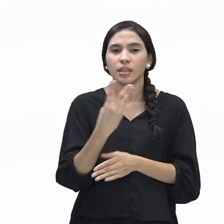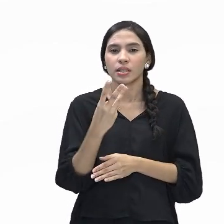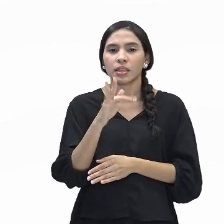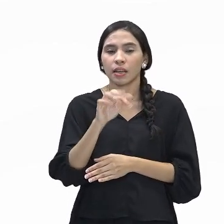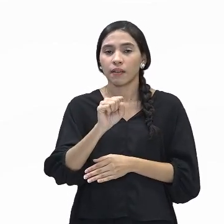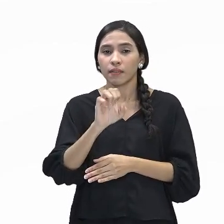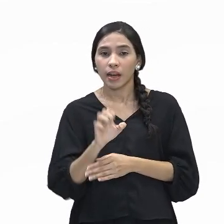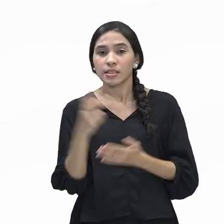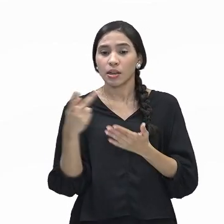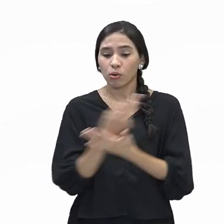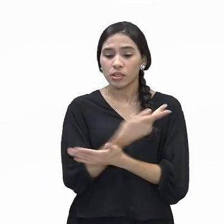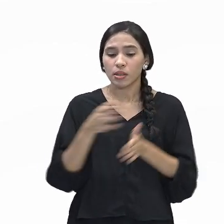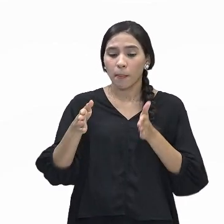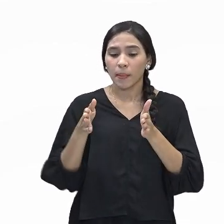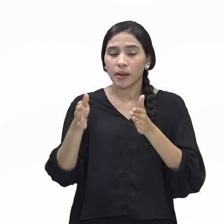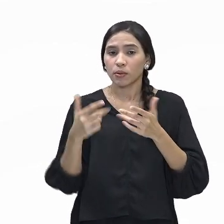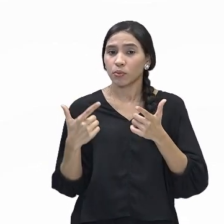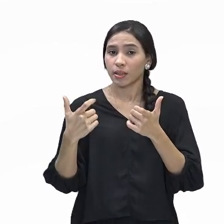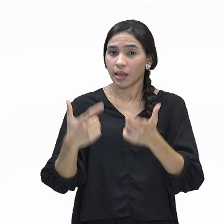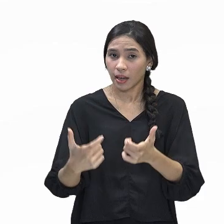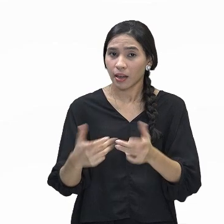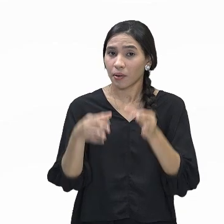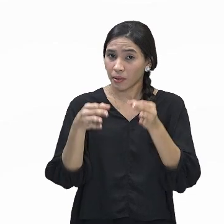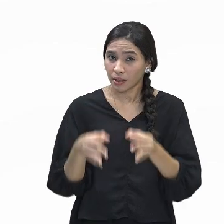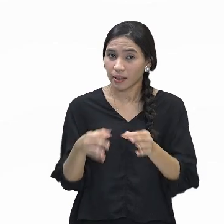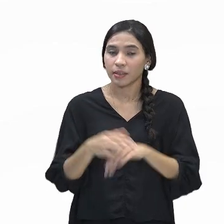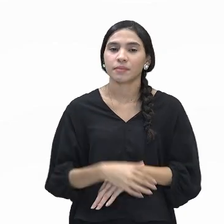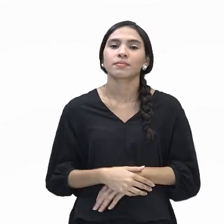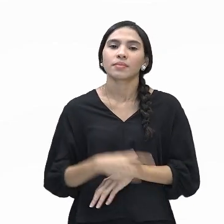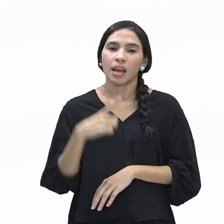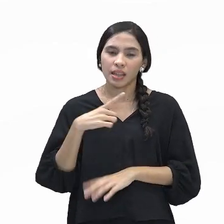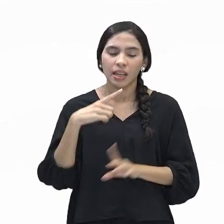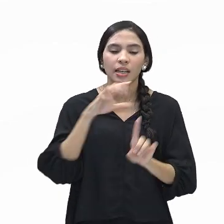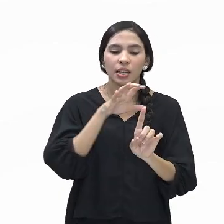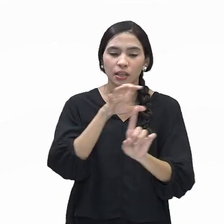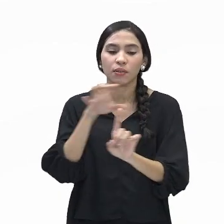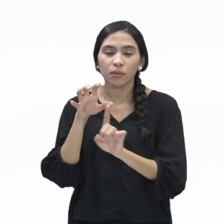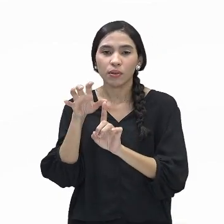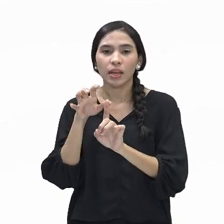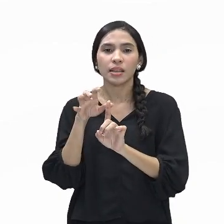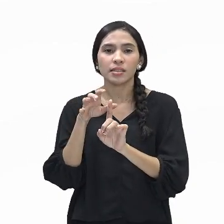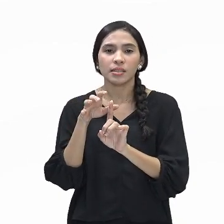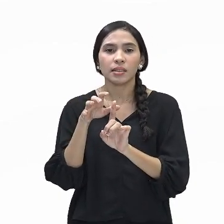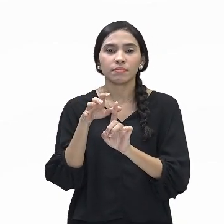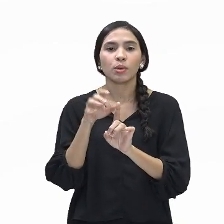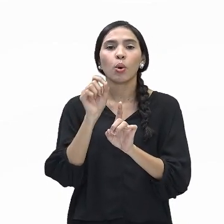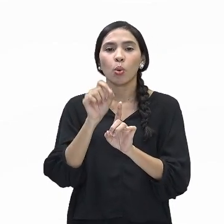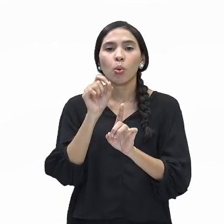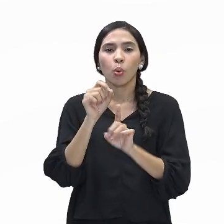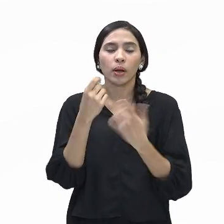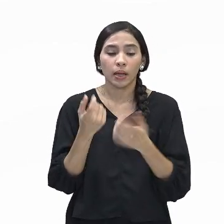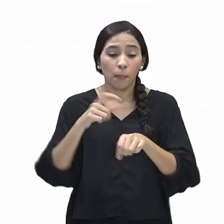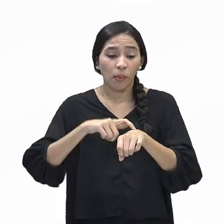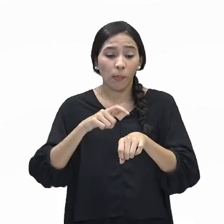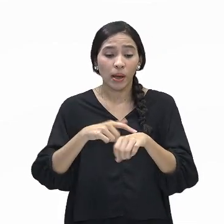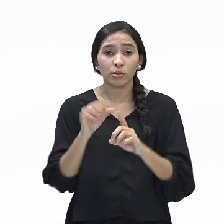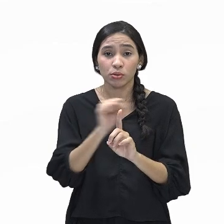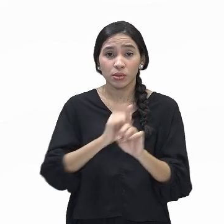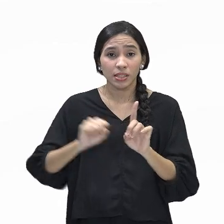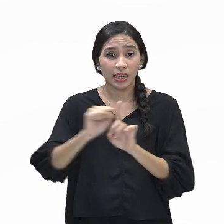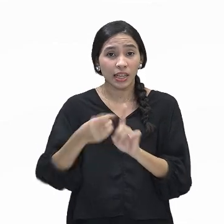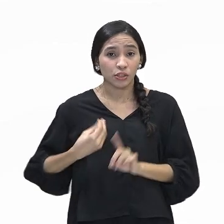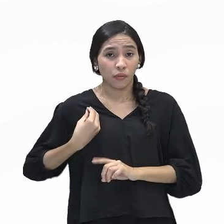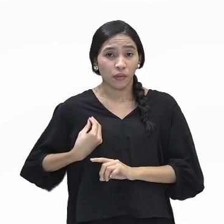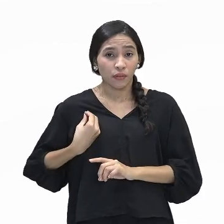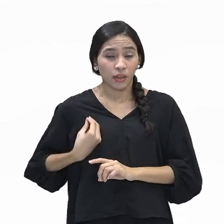a guerra, tá? Então, lógico que eles vão refletir o que a sociedade estava passando naquele momento, que a gente pode saber, a gente já